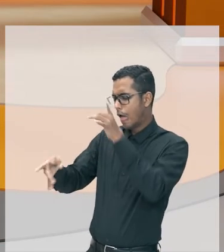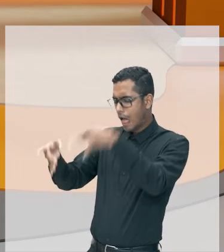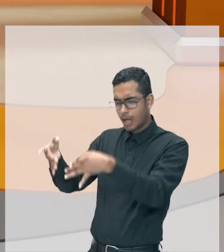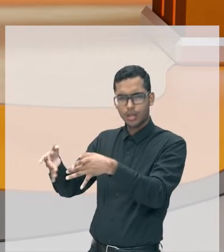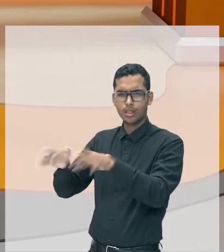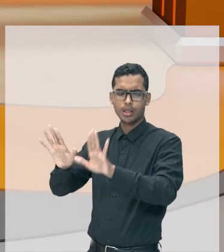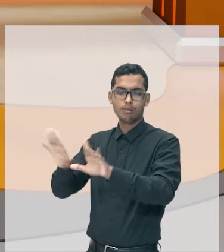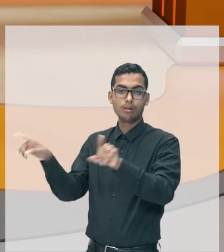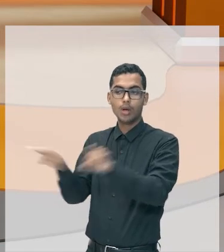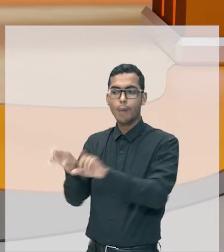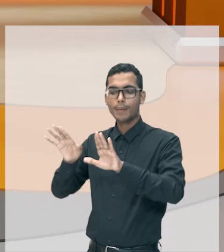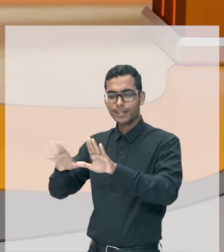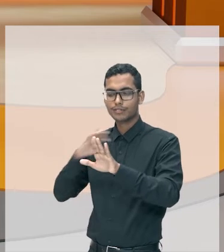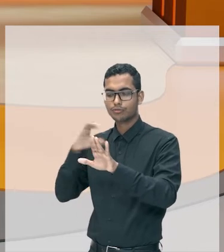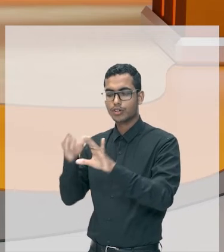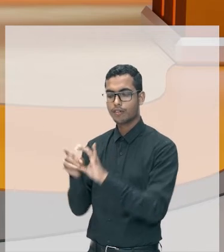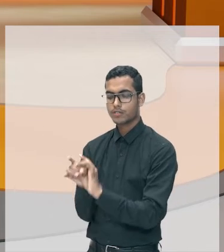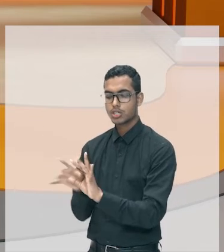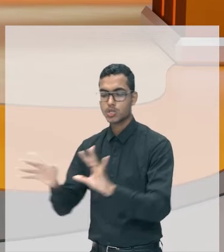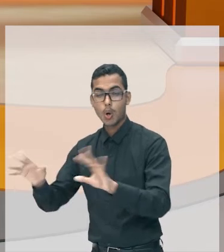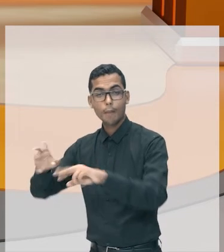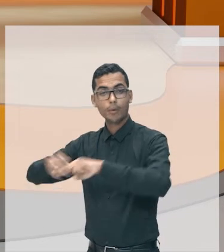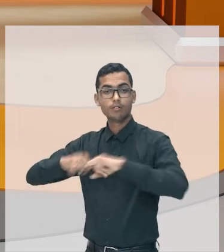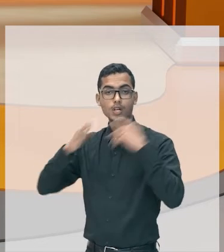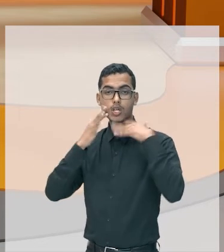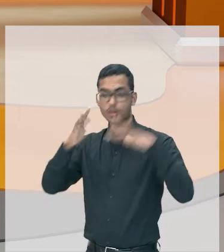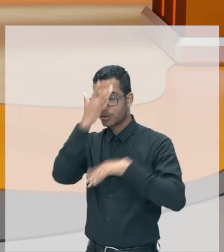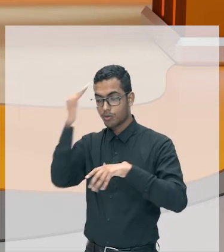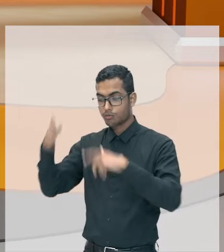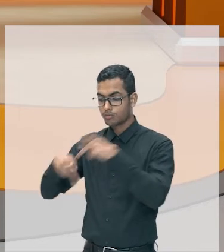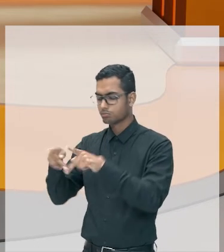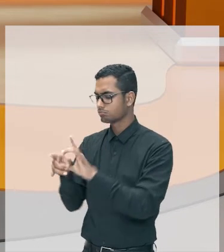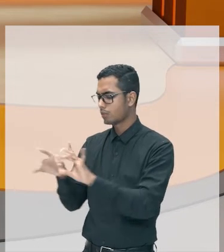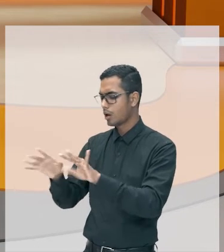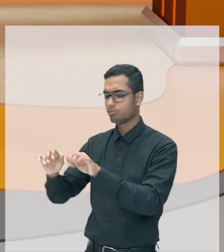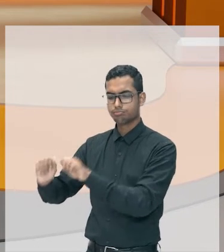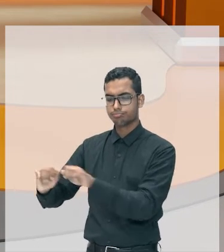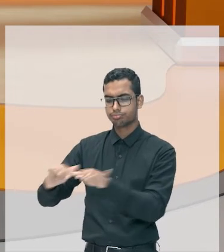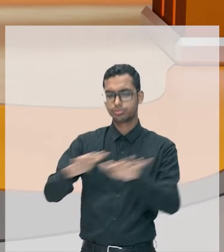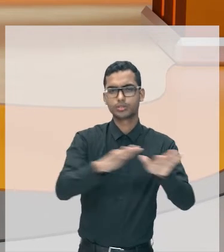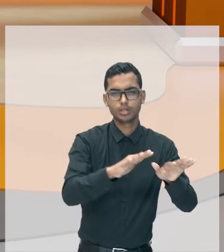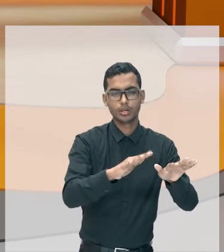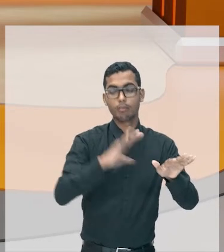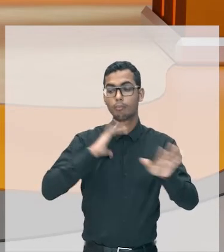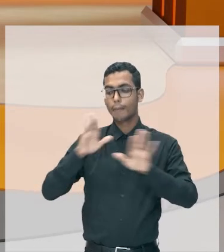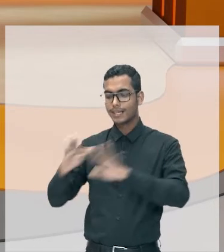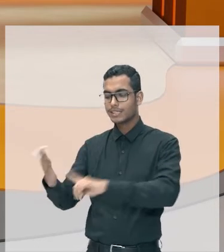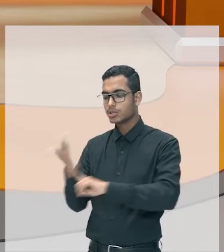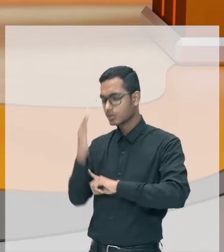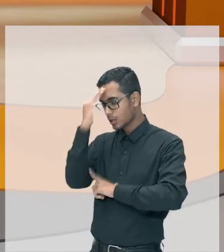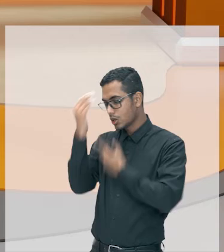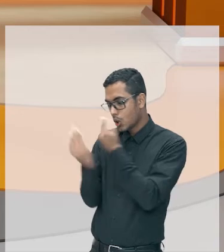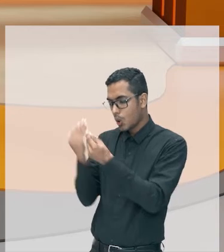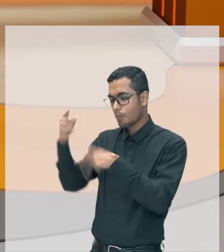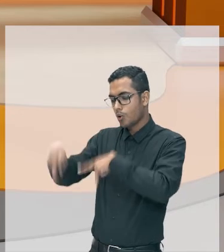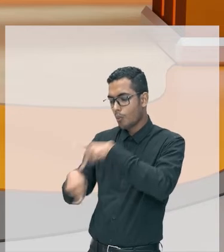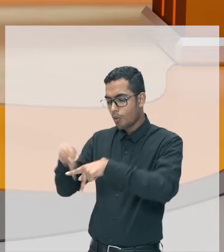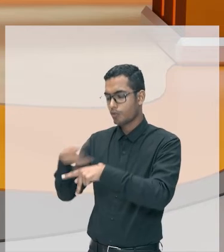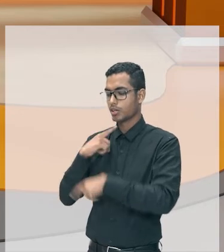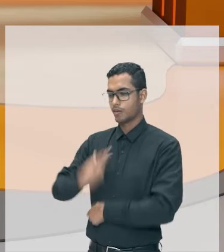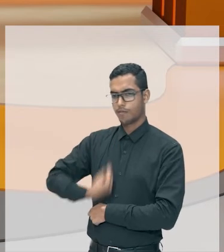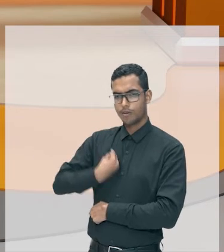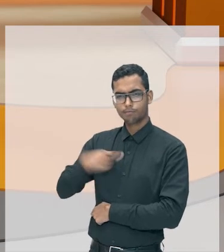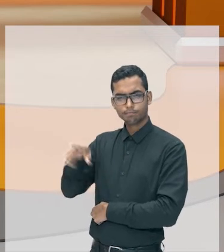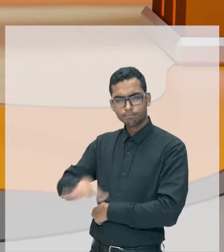que essas fontes, às vezes, nos ajudam a entender qual era a alimentação daquele povo que ocupava aquela região, qual